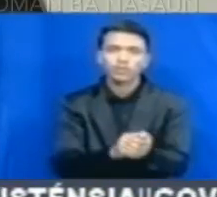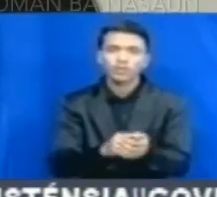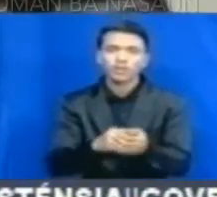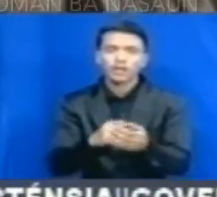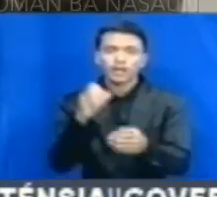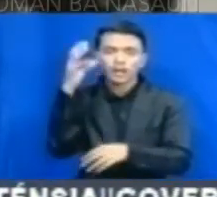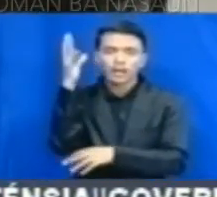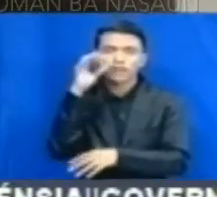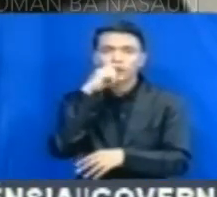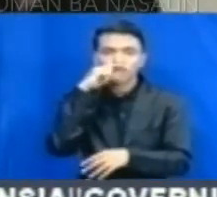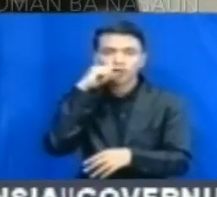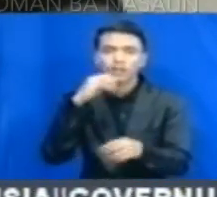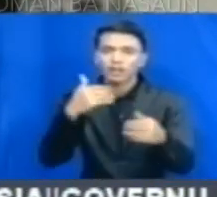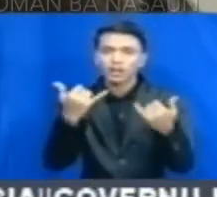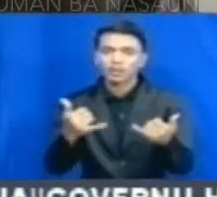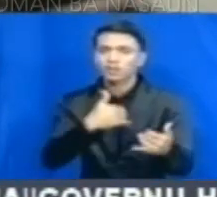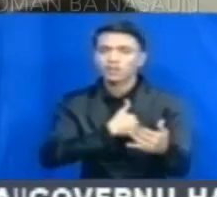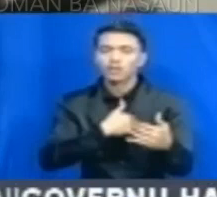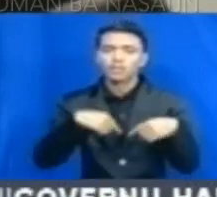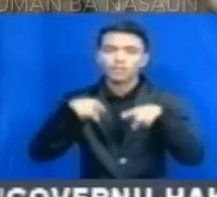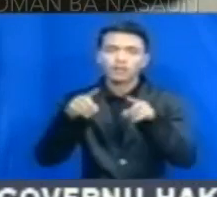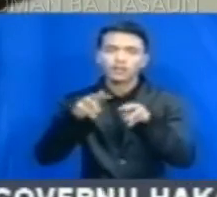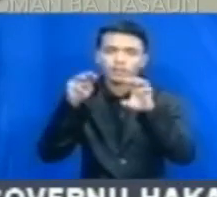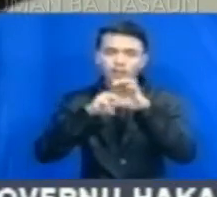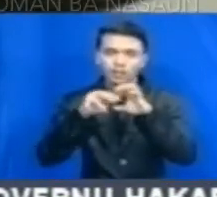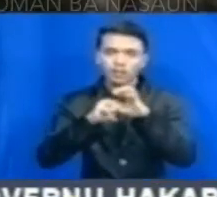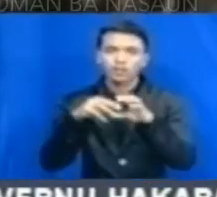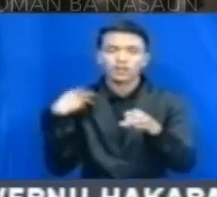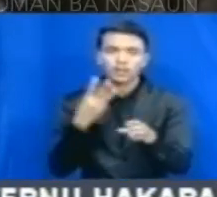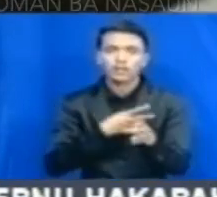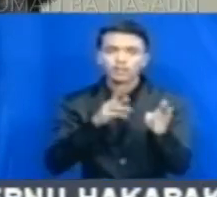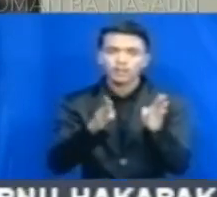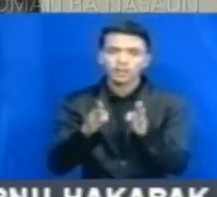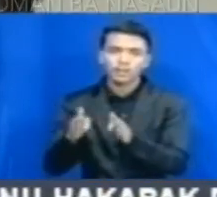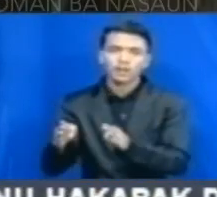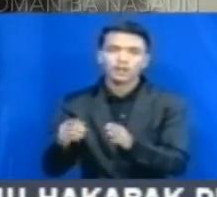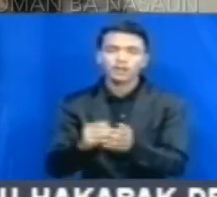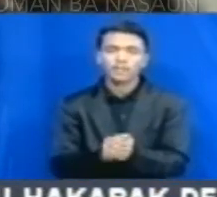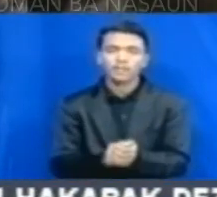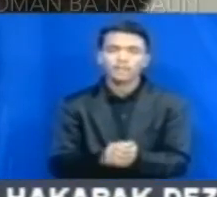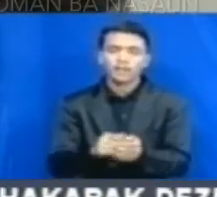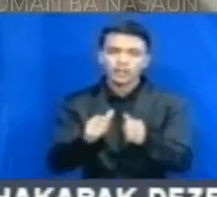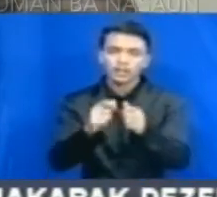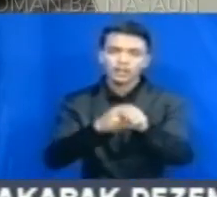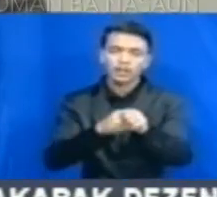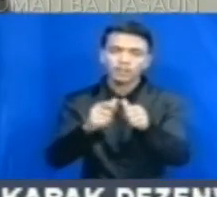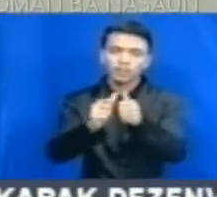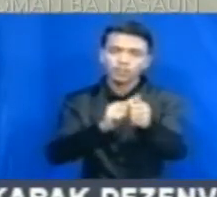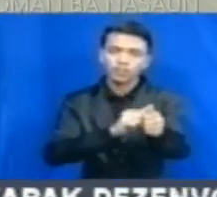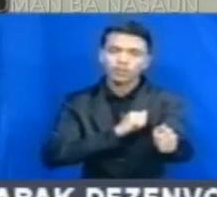se dá para o mercado. Então, boa tira, né, bem, mas está prepara ela e a longo prazo, 15 anos